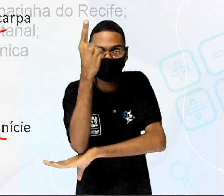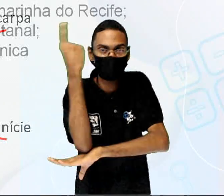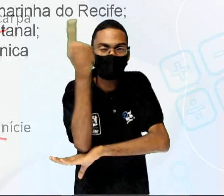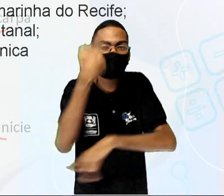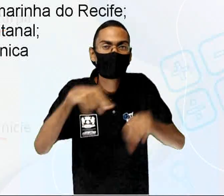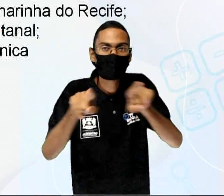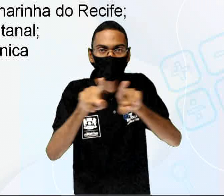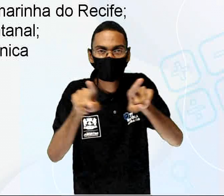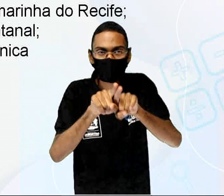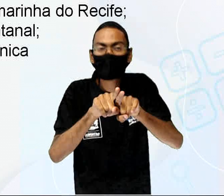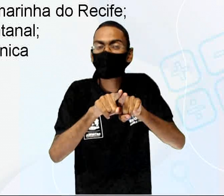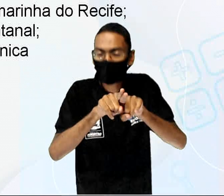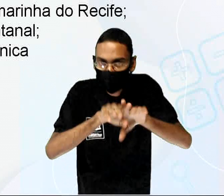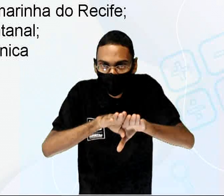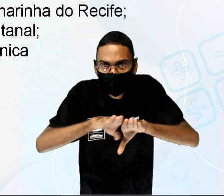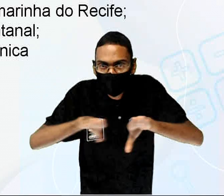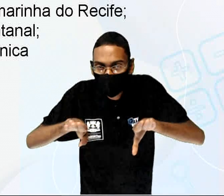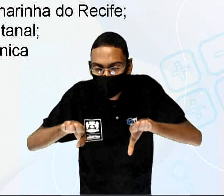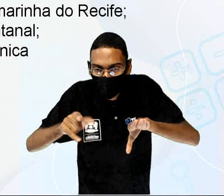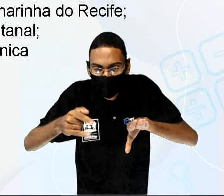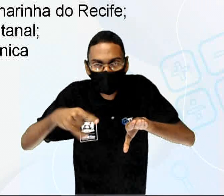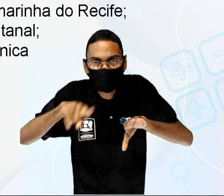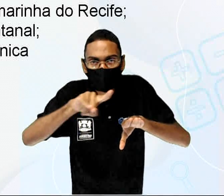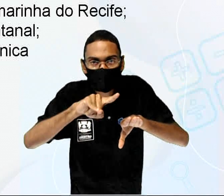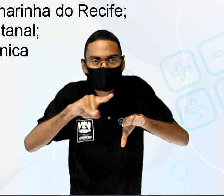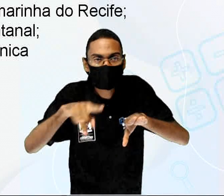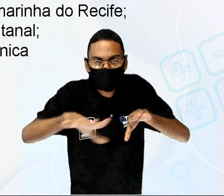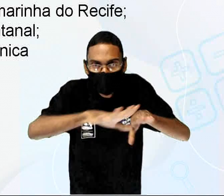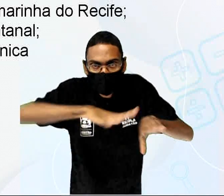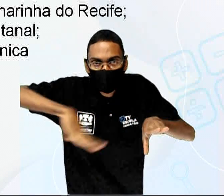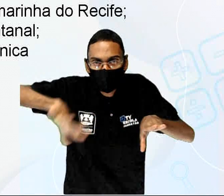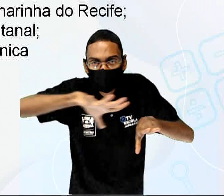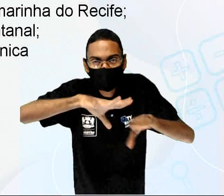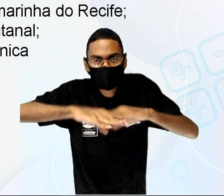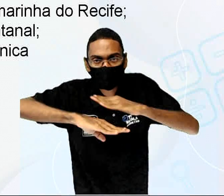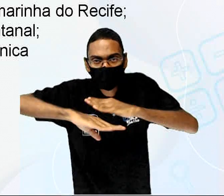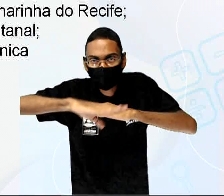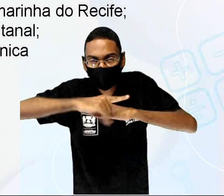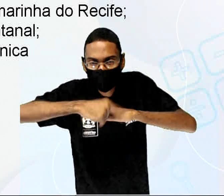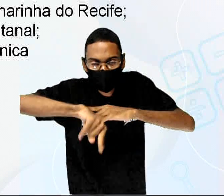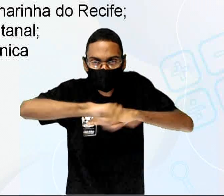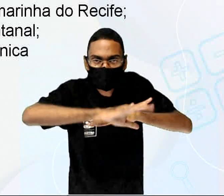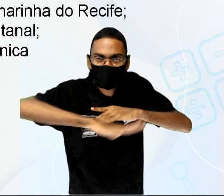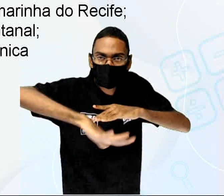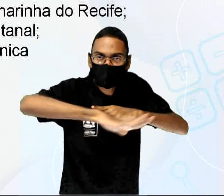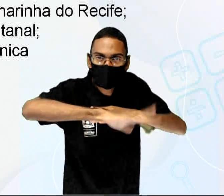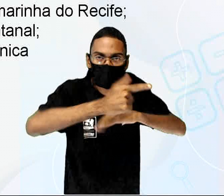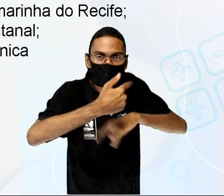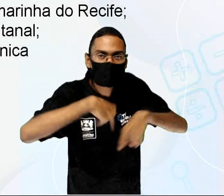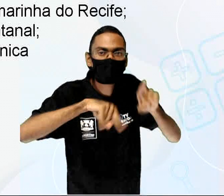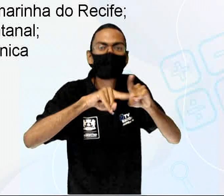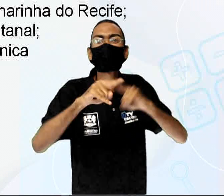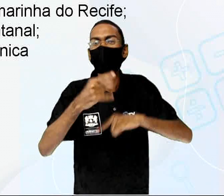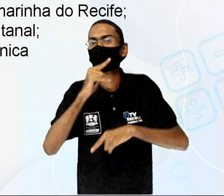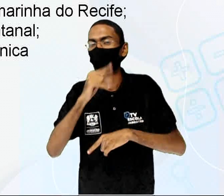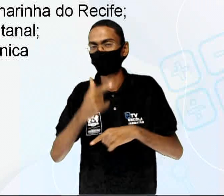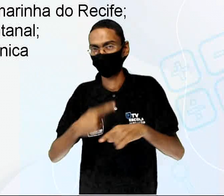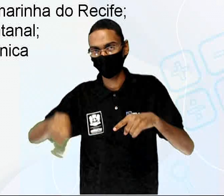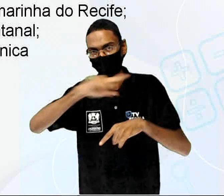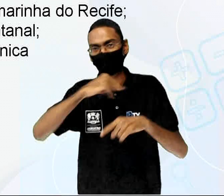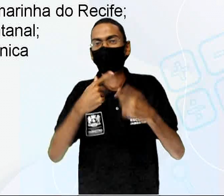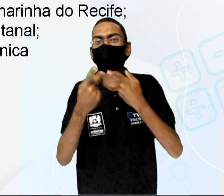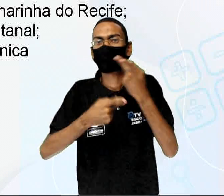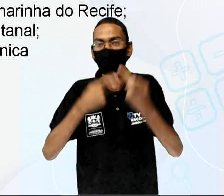deste relevo aí. E aí, quando a gente fala de planícies, a gente fala de áreas planas e baixas, onde